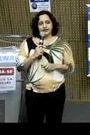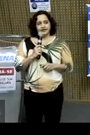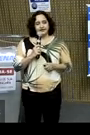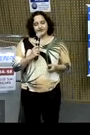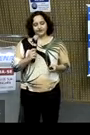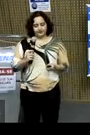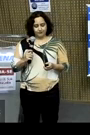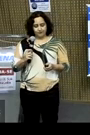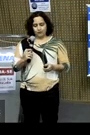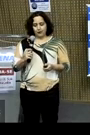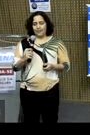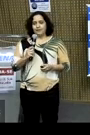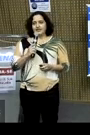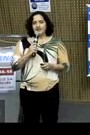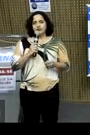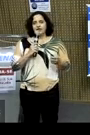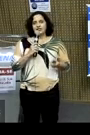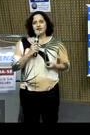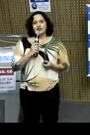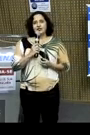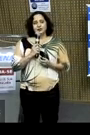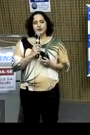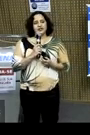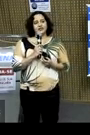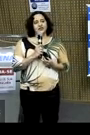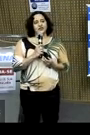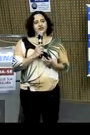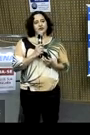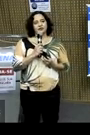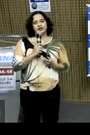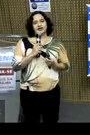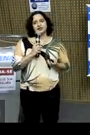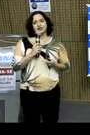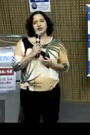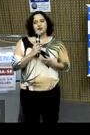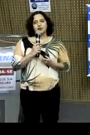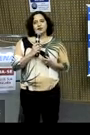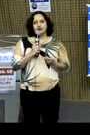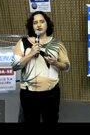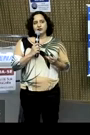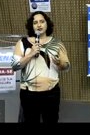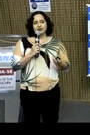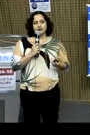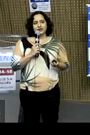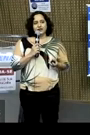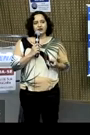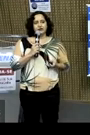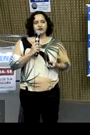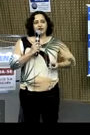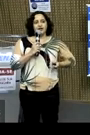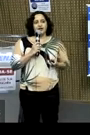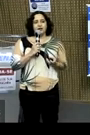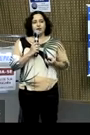nutricionista. Mas, assim, o NASF é de grande importância dentro da nossa unidade. Uma coisa que eu sempre deixo bem